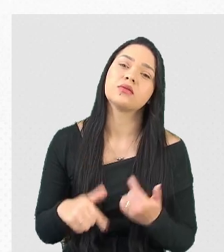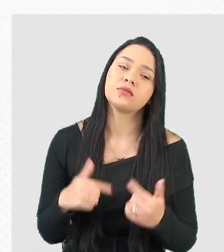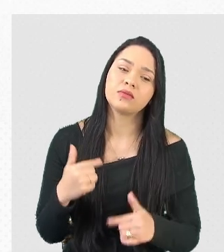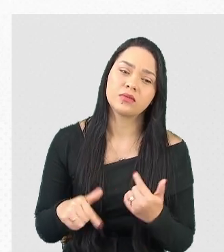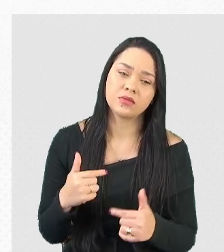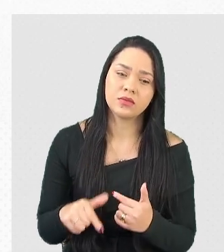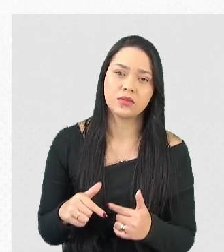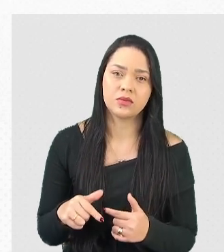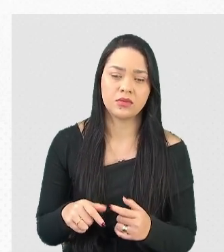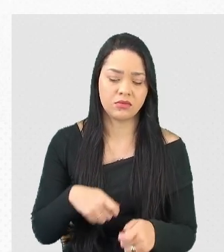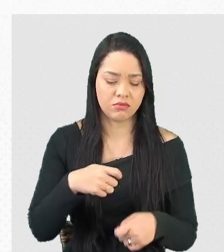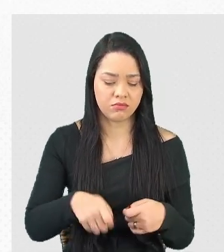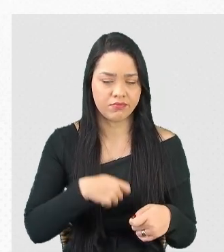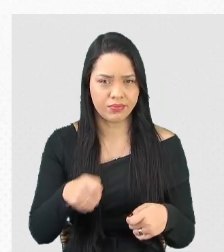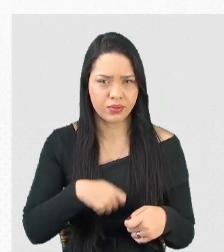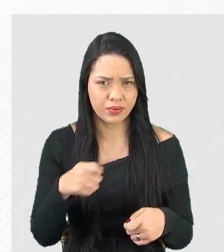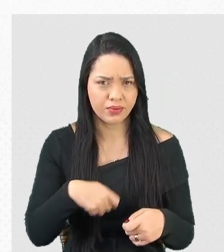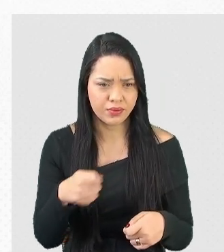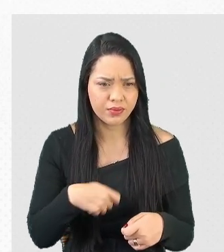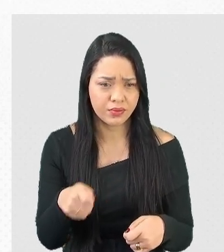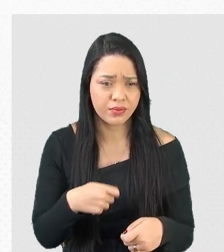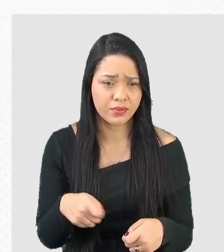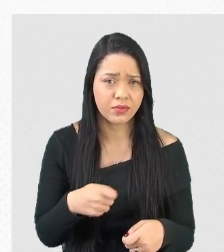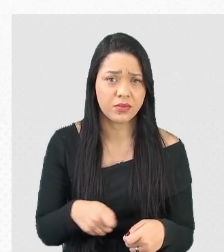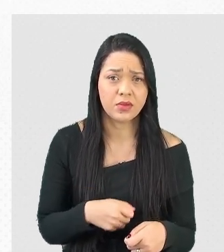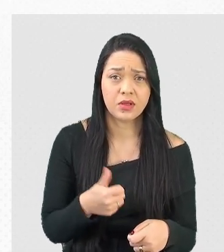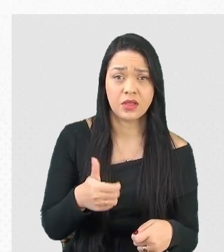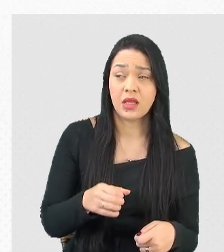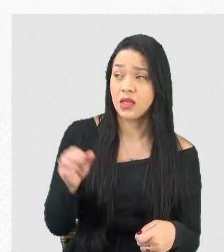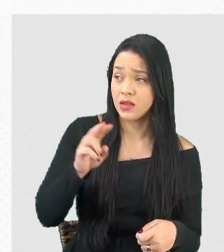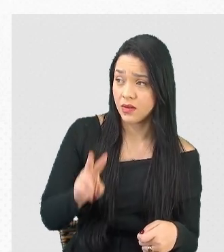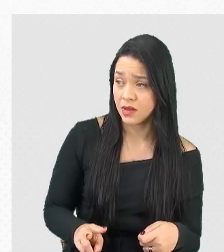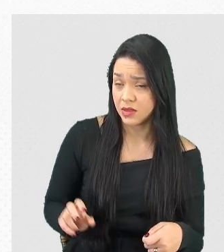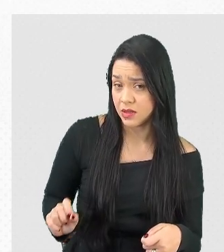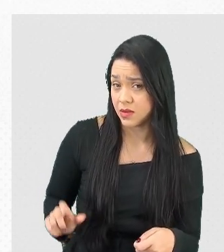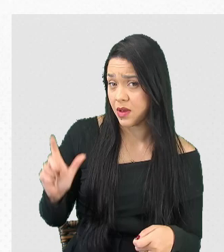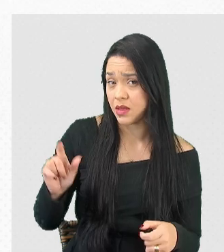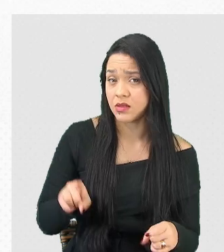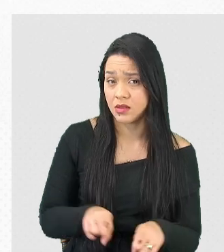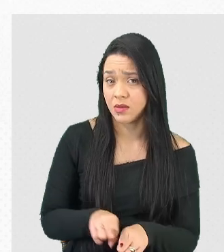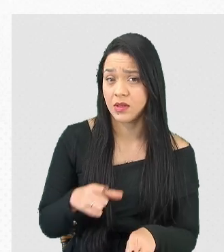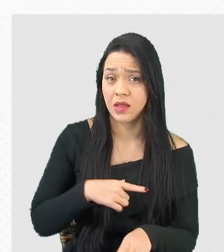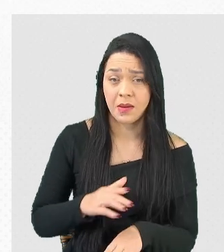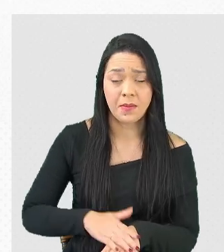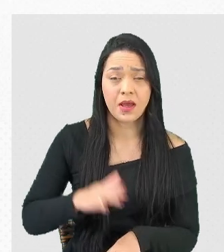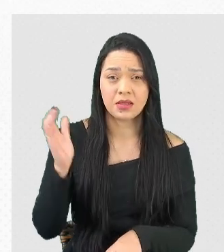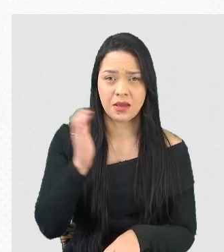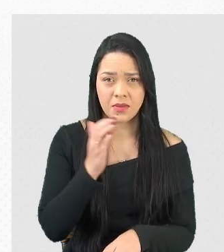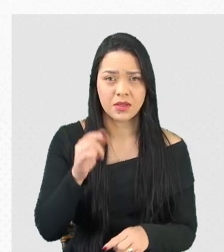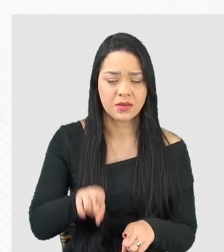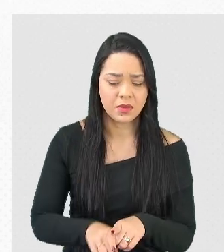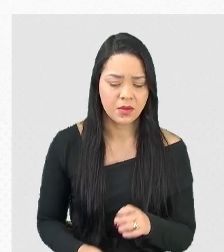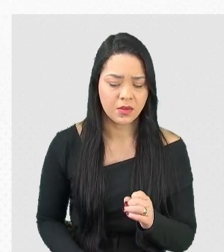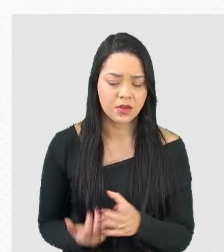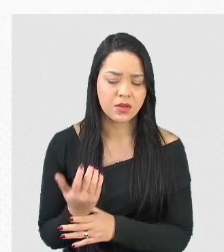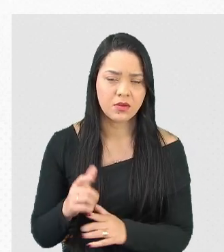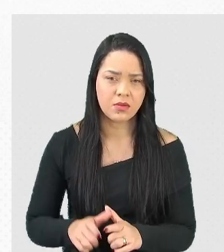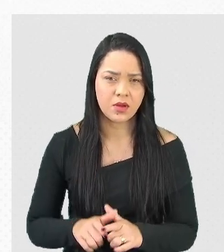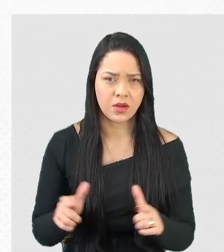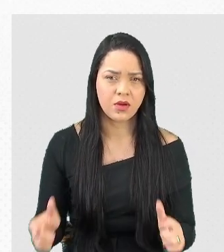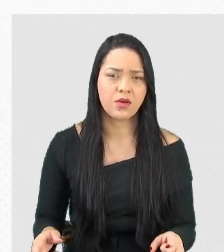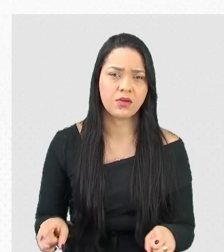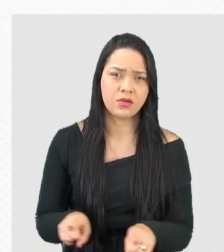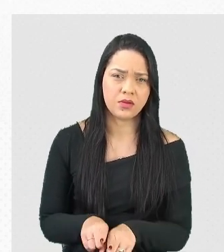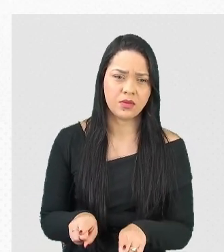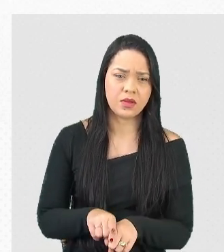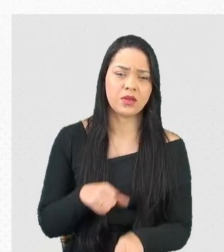vezes mais, ela tem muito mais rapidez e uma produção maior também. Além, claro, desse TA hidráulico, que é um TA que ele já não tinha mais nem a mão